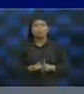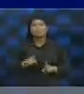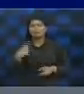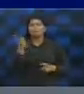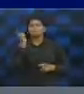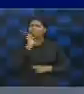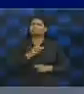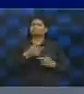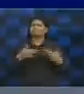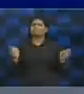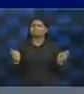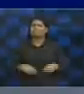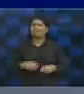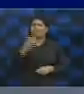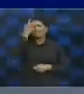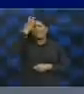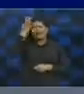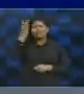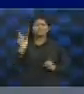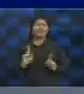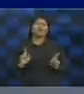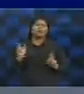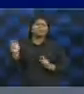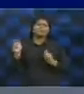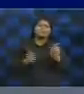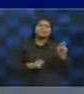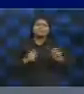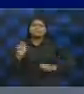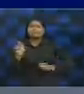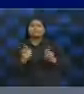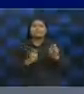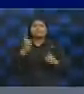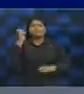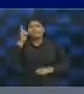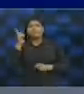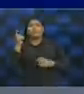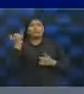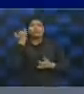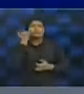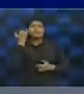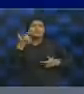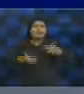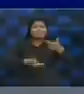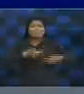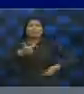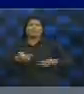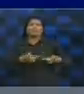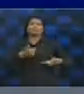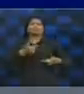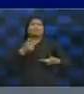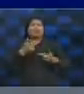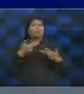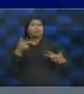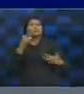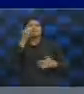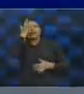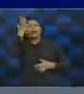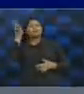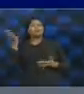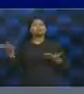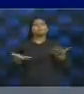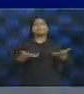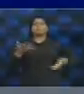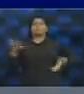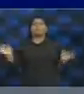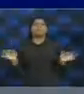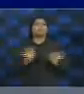vai ser fácil. Isso não acontece com passe de mágica e nem com palavras bonitas. Isso acontece com muita luta, com muito trabalho, com muito esforço,